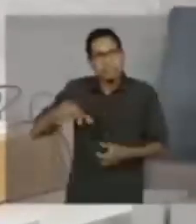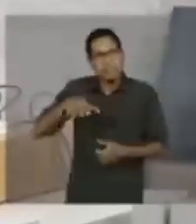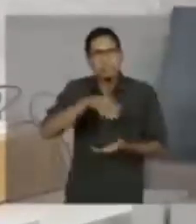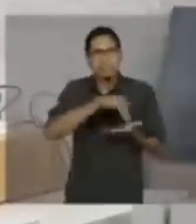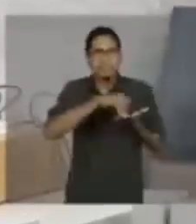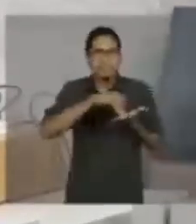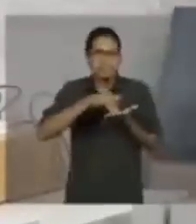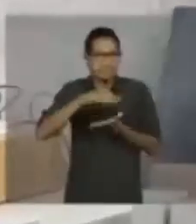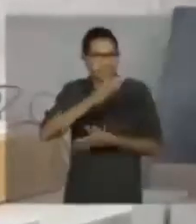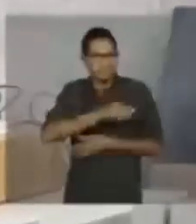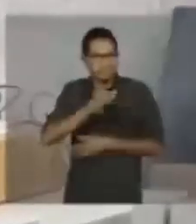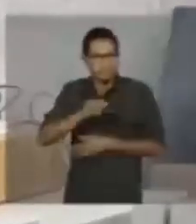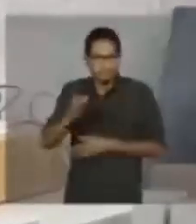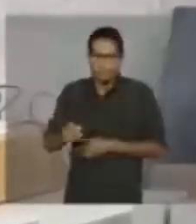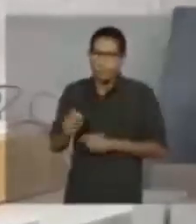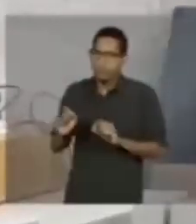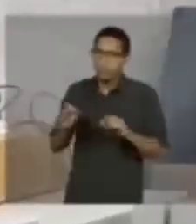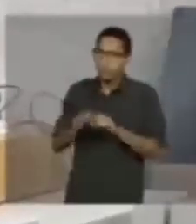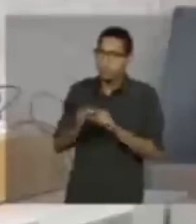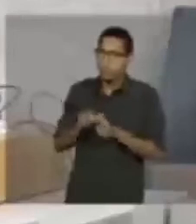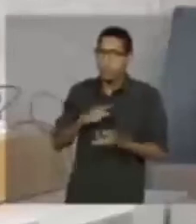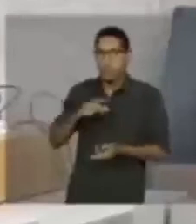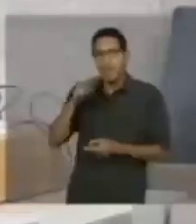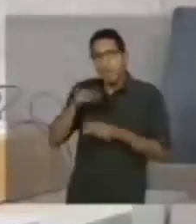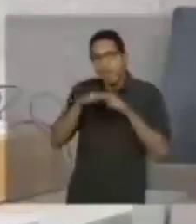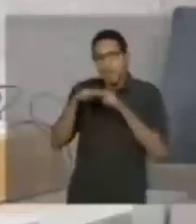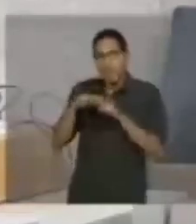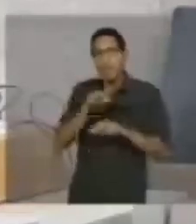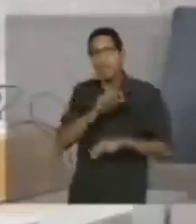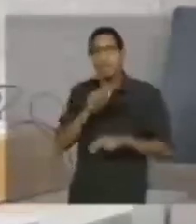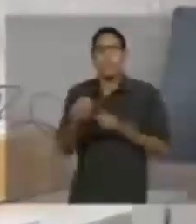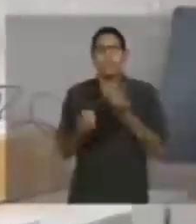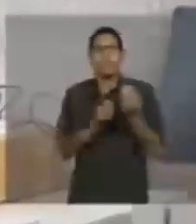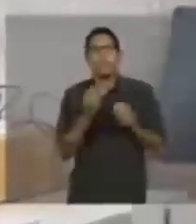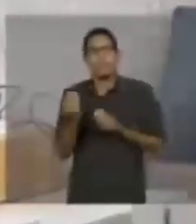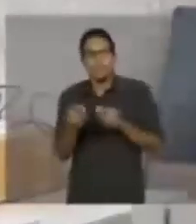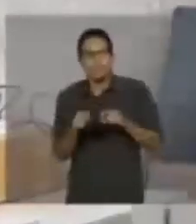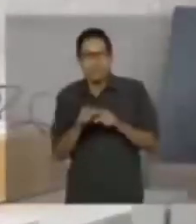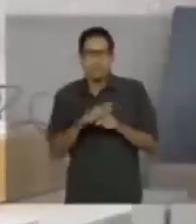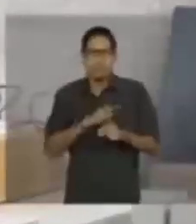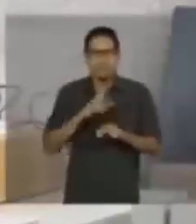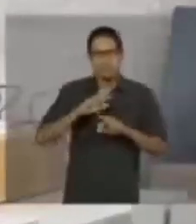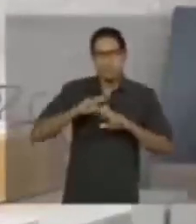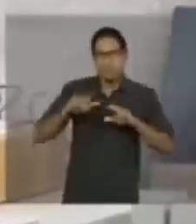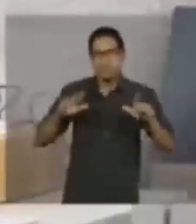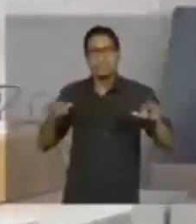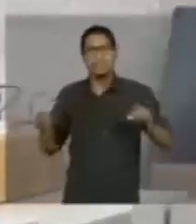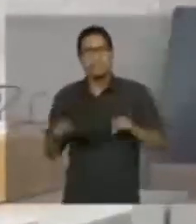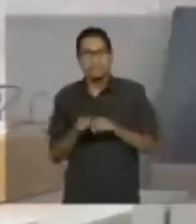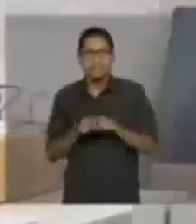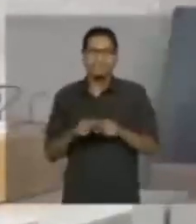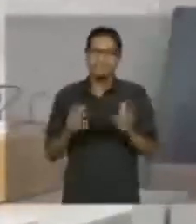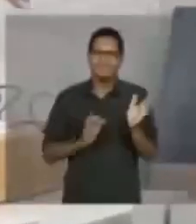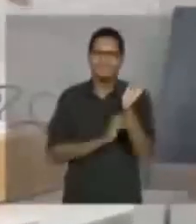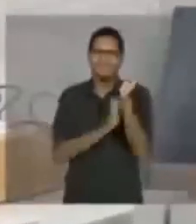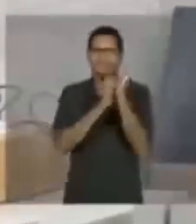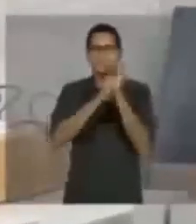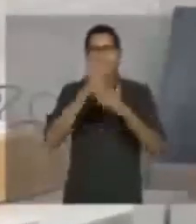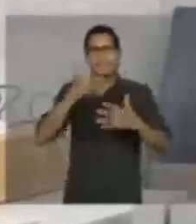sem dúvida, mas, além disso, a gente tem que rever mesmo esses caminhos tortuosos da burocracia, que às vezes